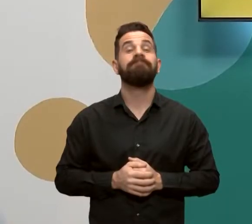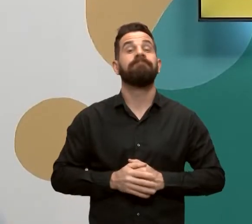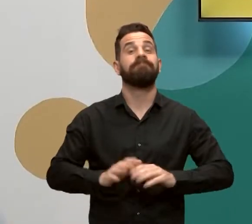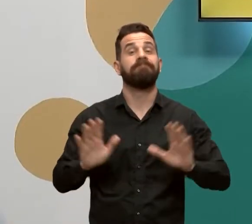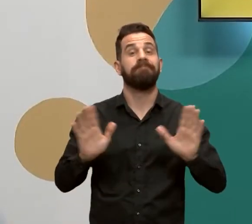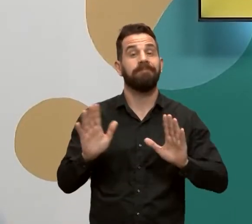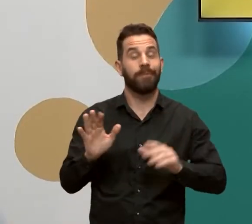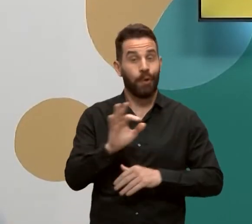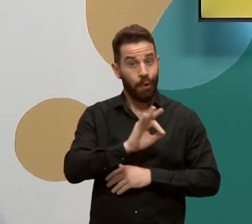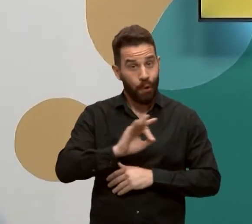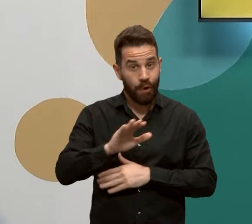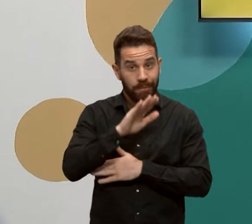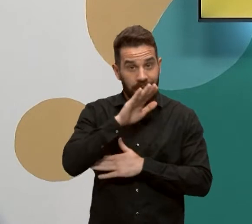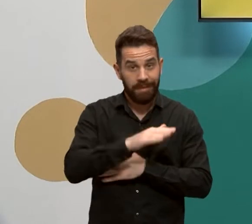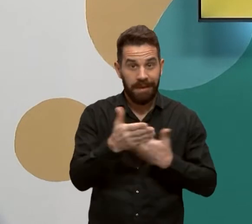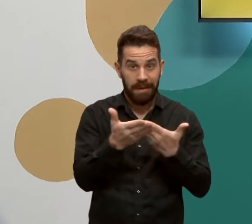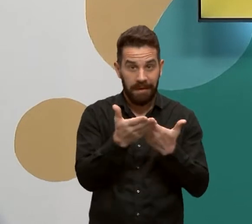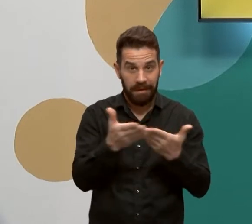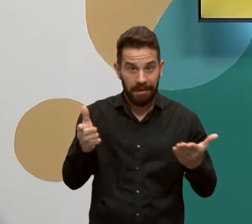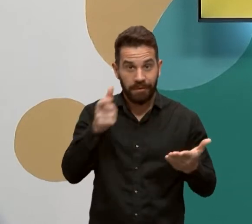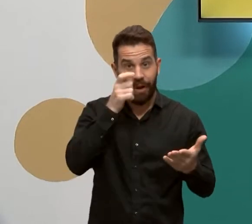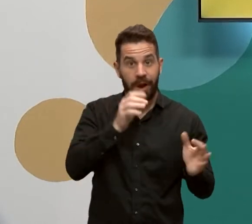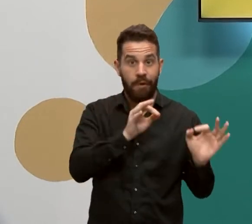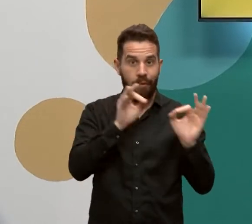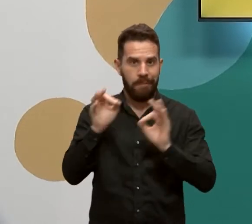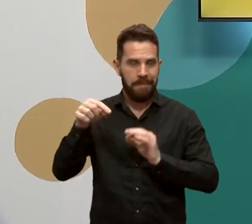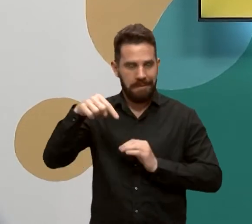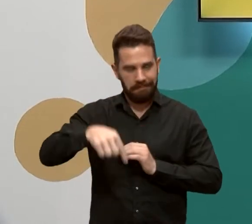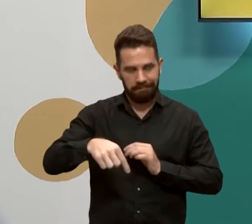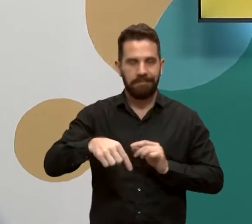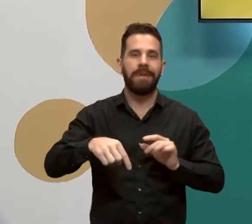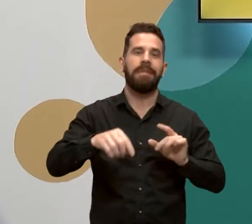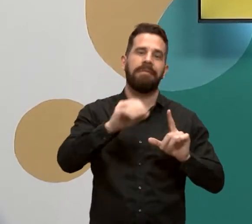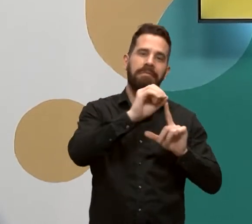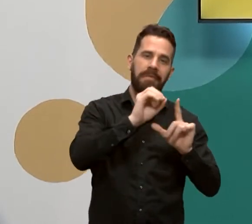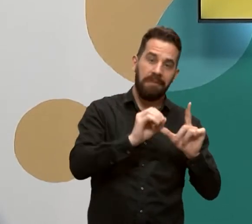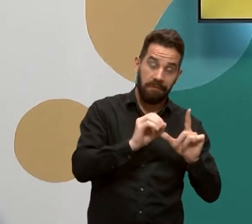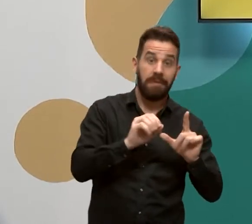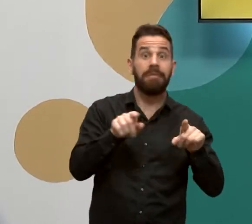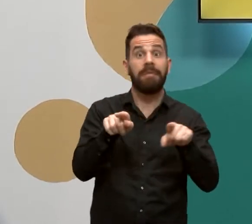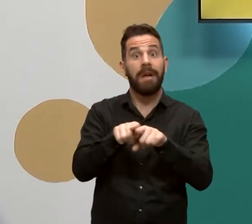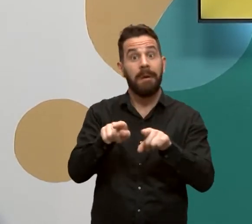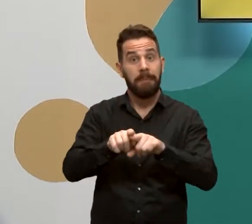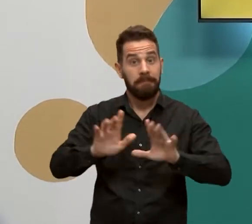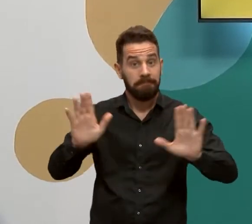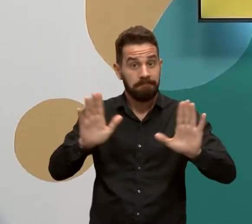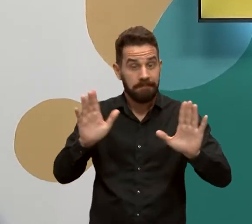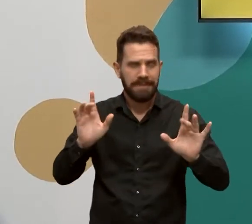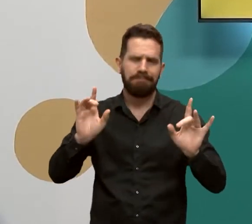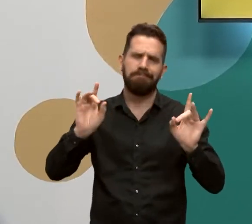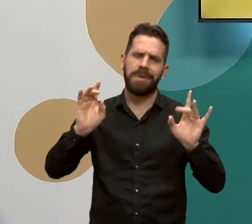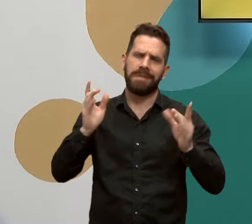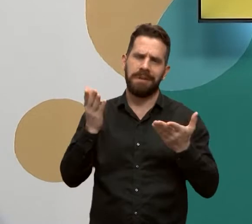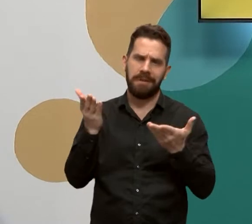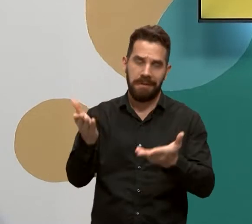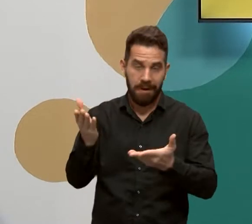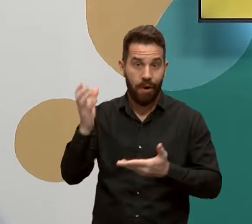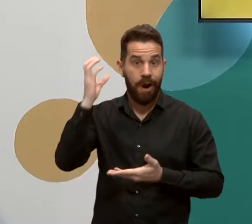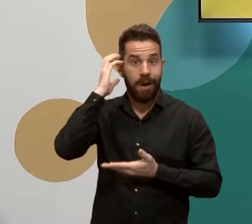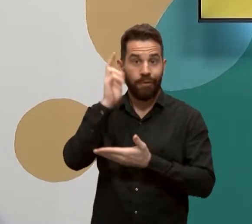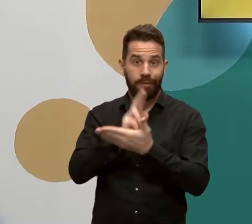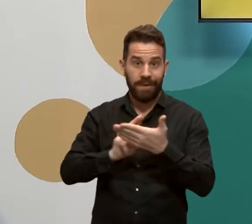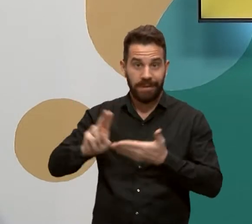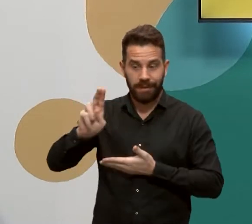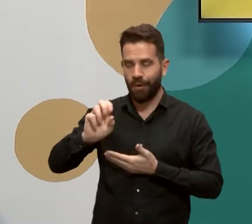Olá, ótima tarde para quem acompanha a gente na TV e aquele oi especial para os ouvintes da Rádio